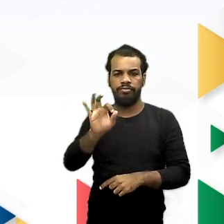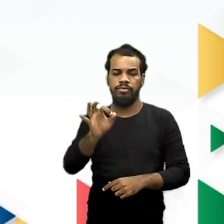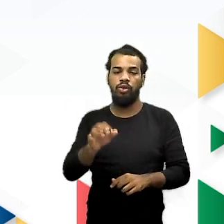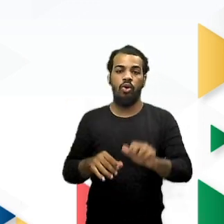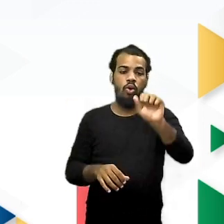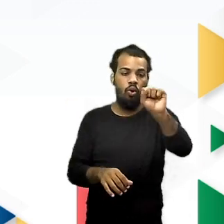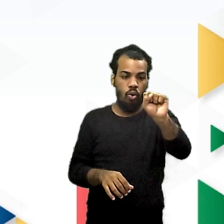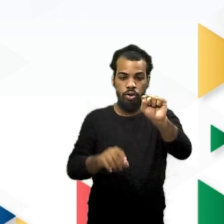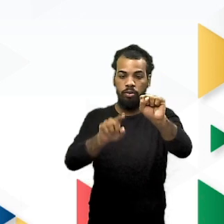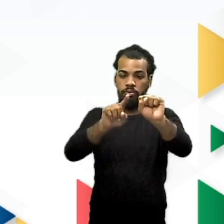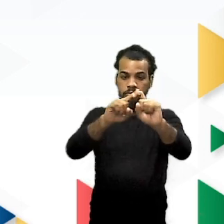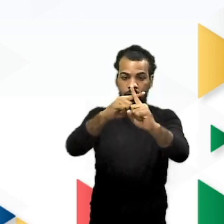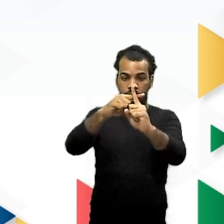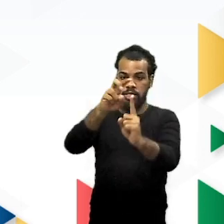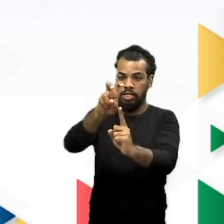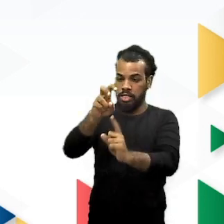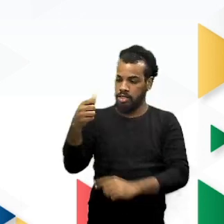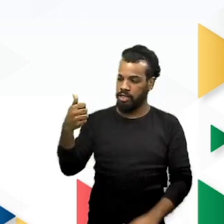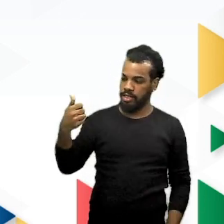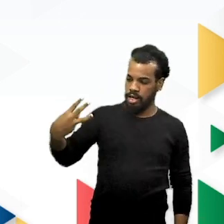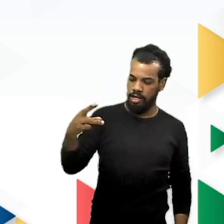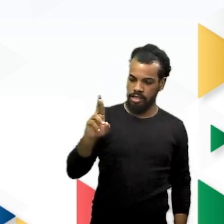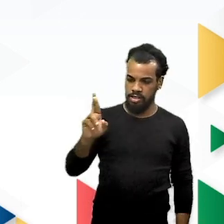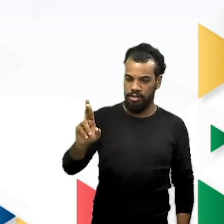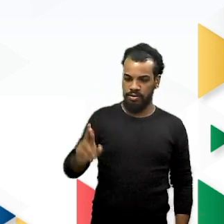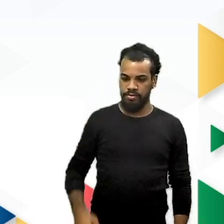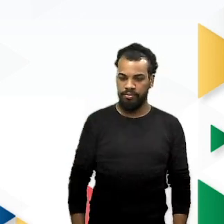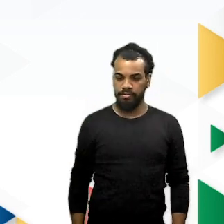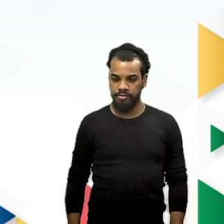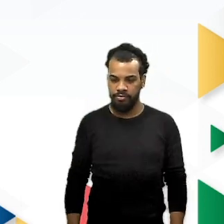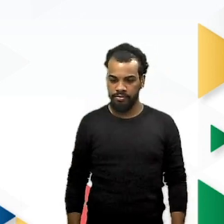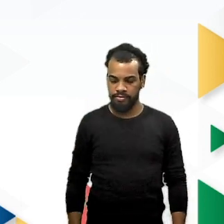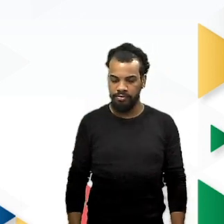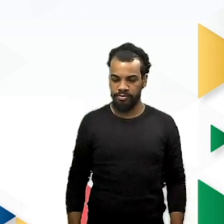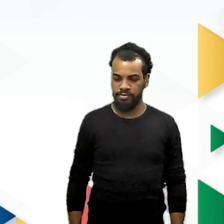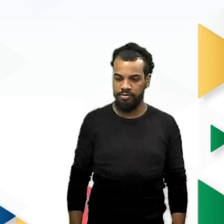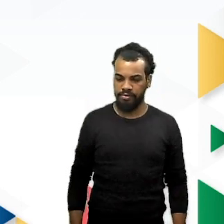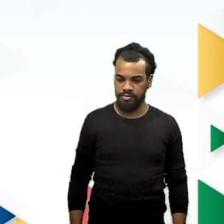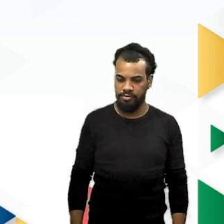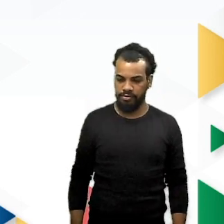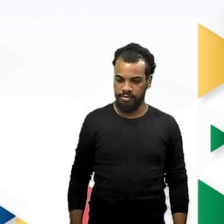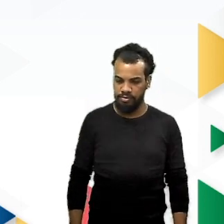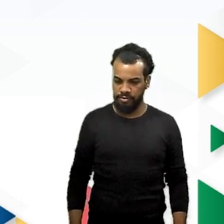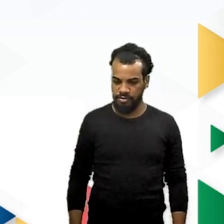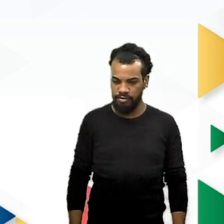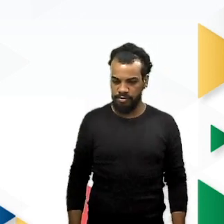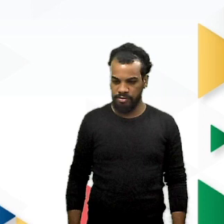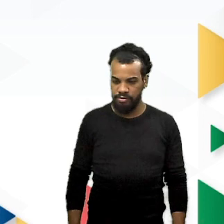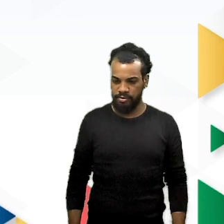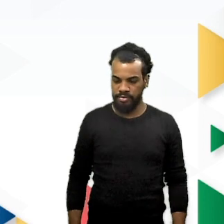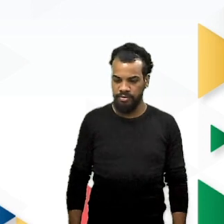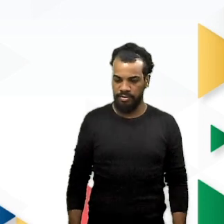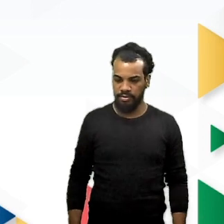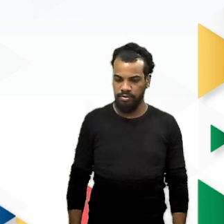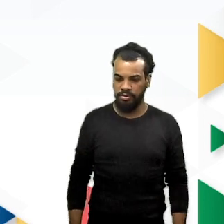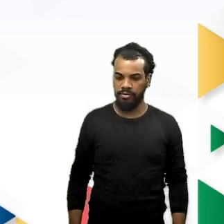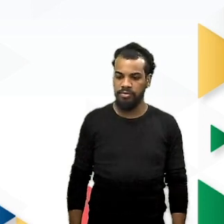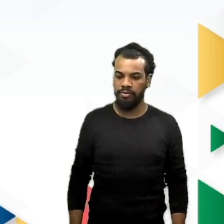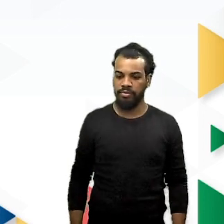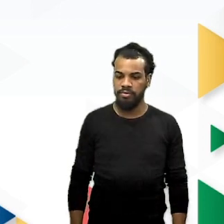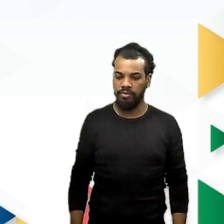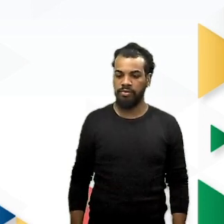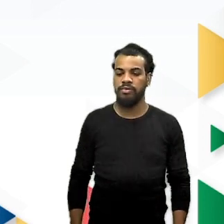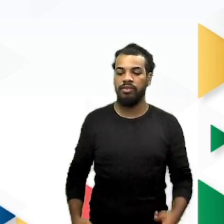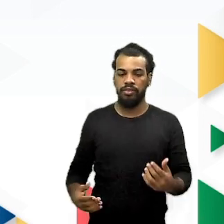5, 13. Esse é o A3, vale 13. Vamos achar o A4? A4 é 4 menos 1